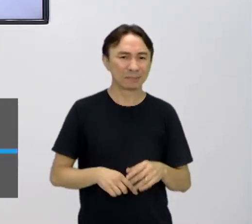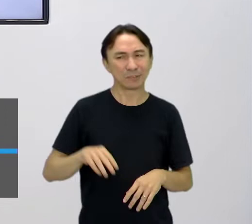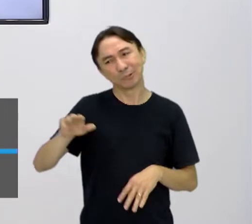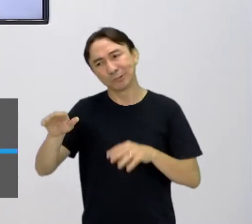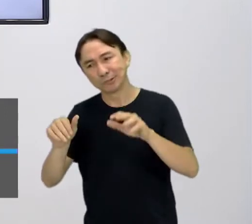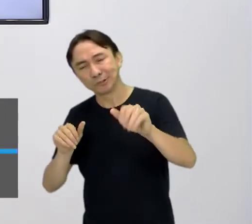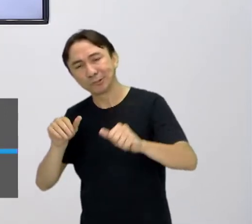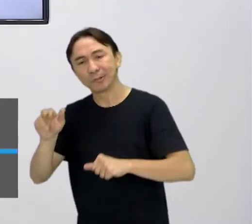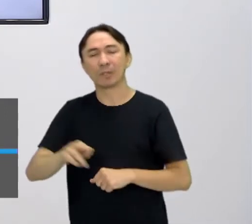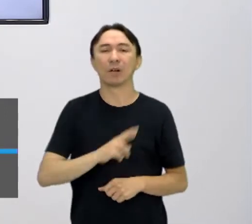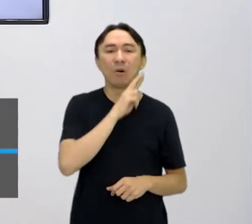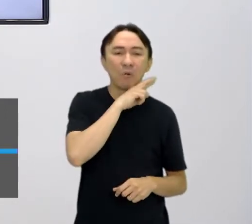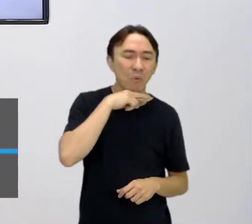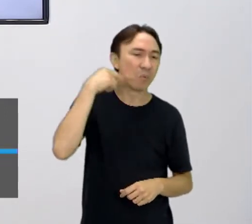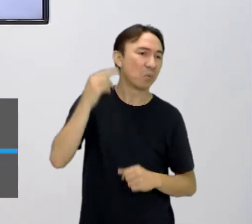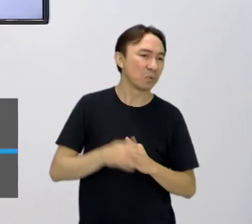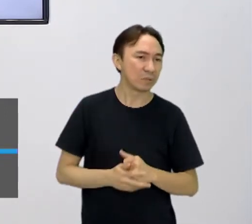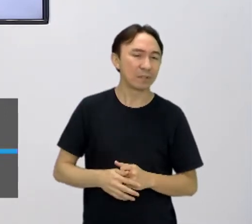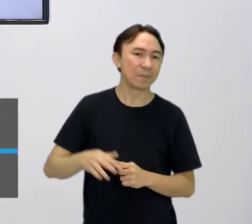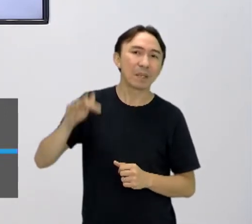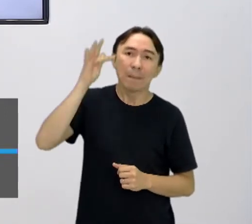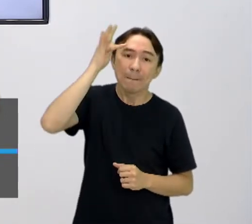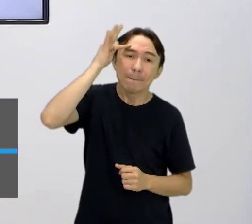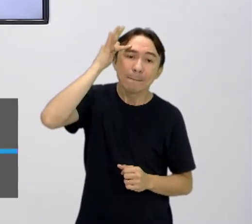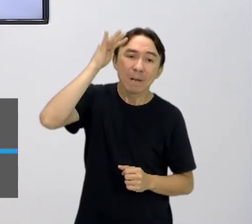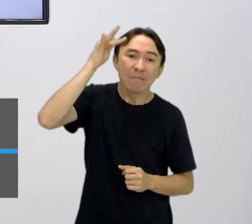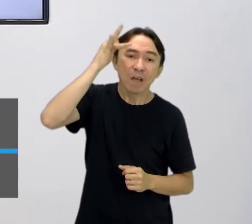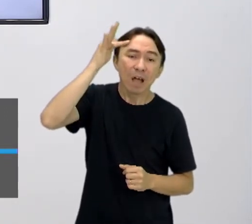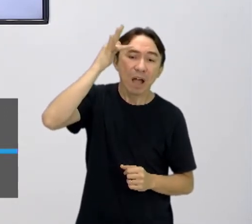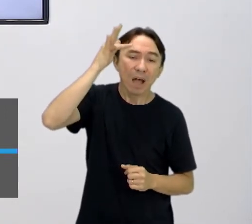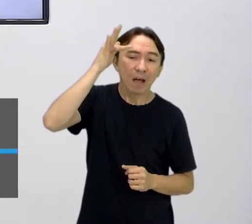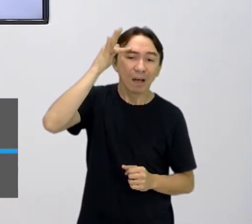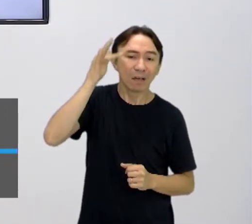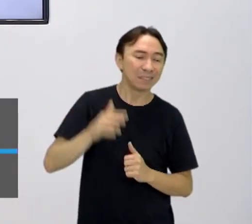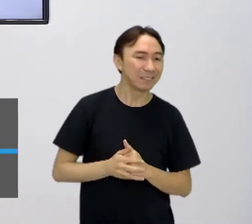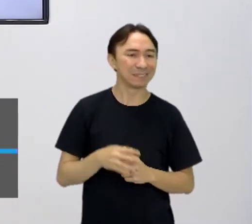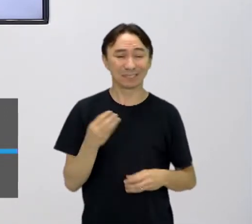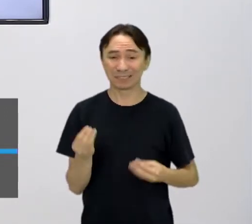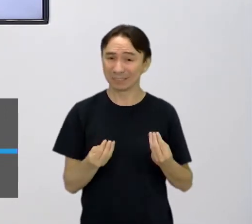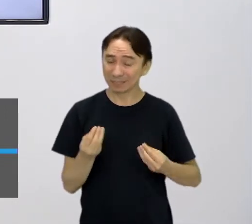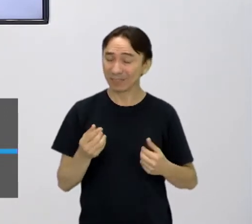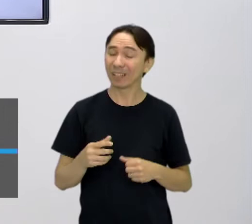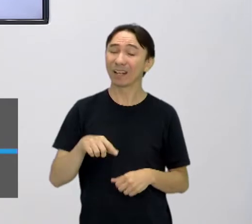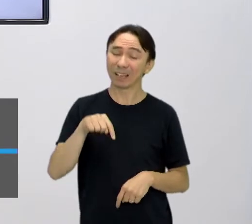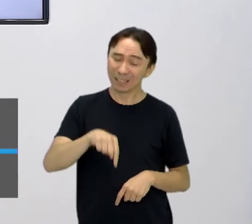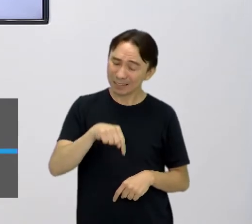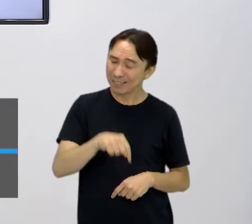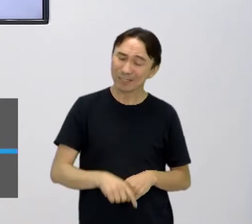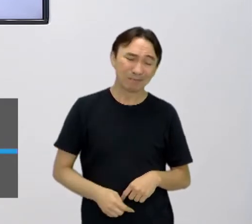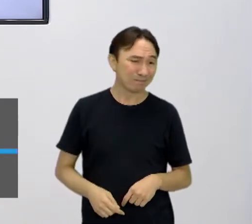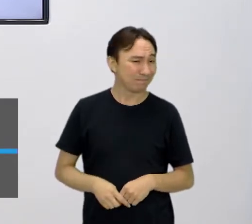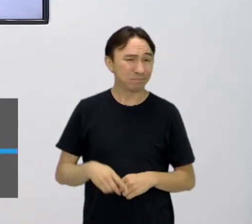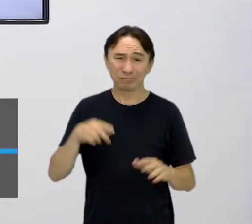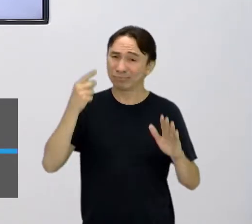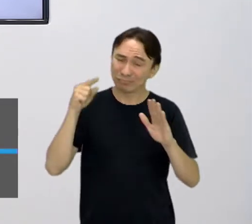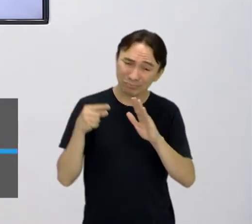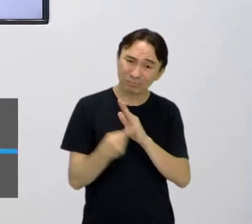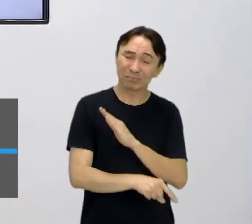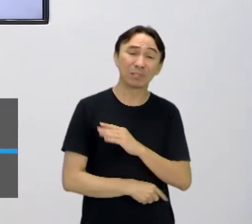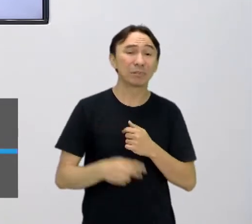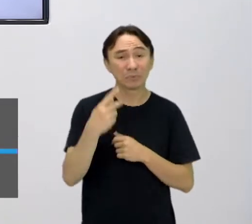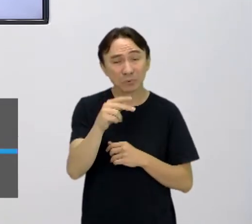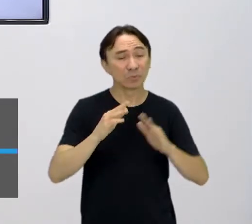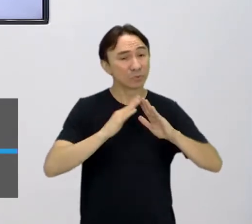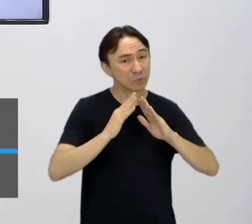a professora Maria Fernanda e todos os outros aí, trocar ideia, conversar. Veja que é uma fonte muito rica para você chegar lá na sua escola, fazer uma roda